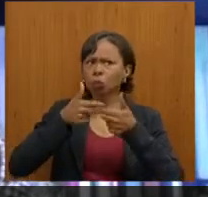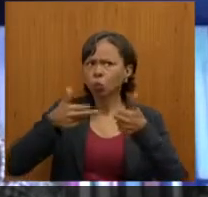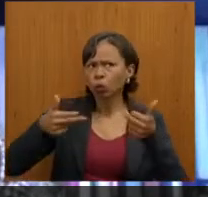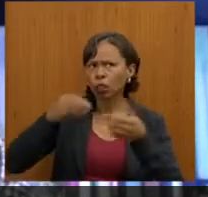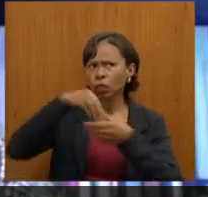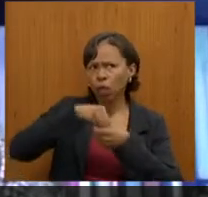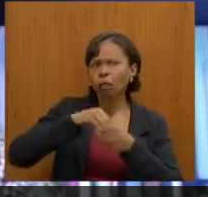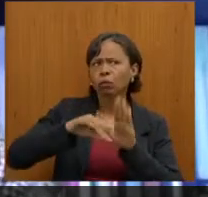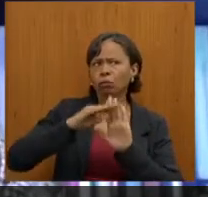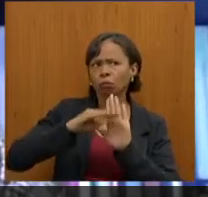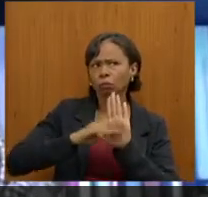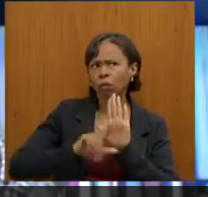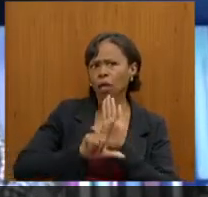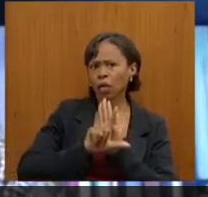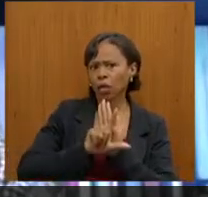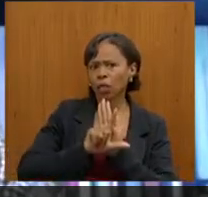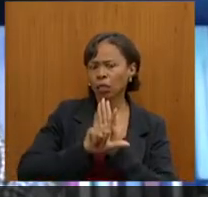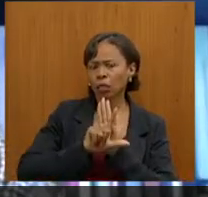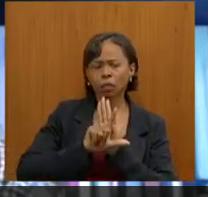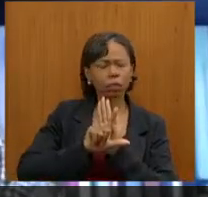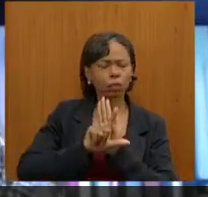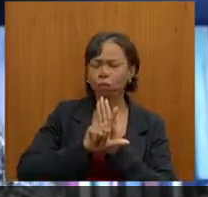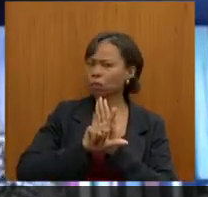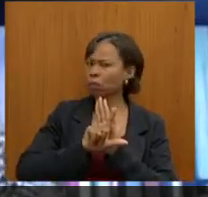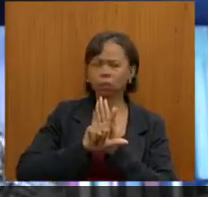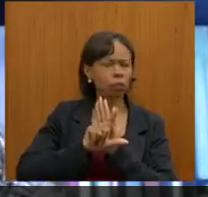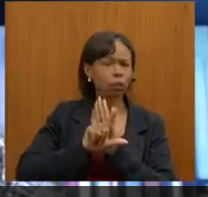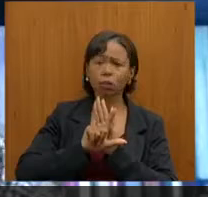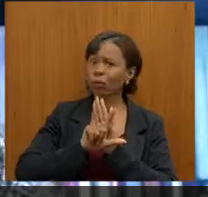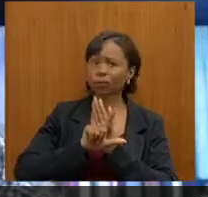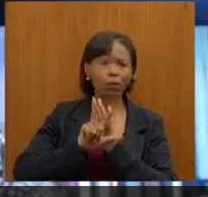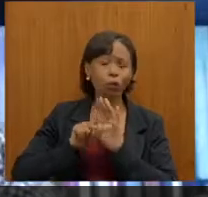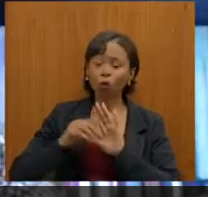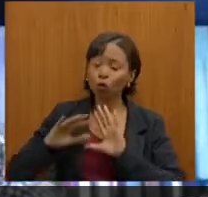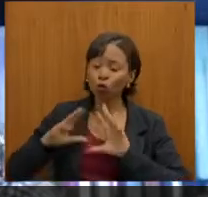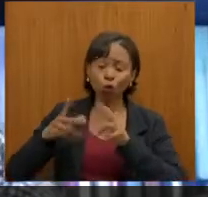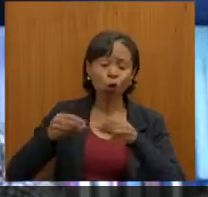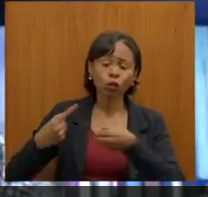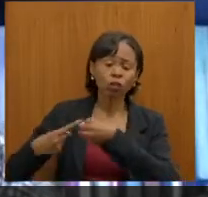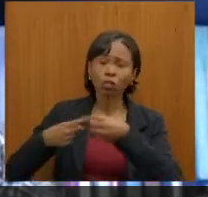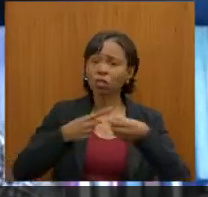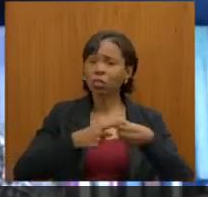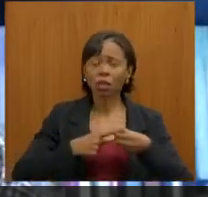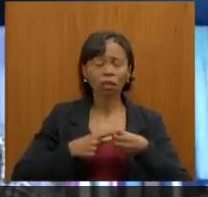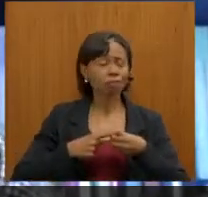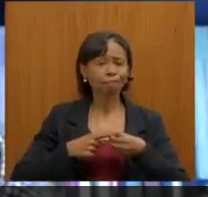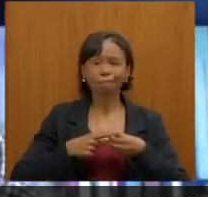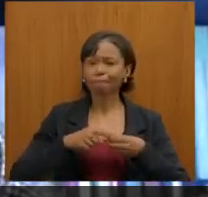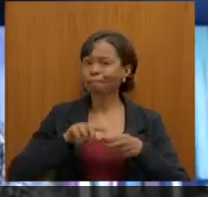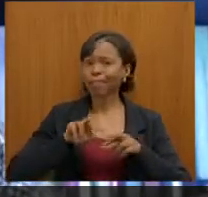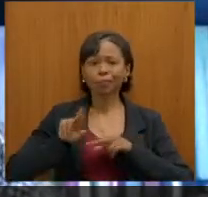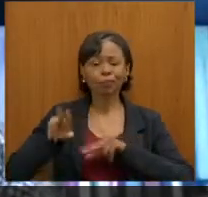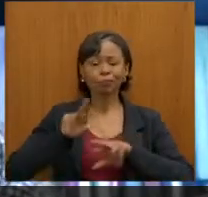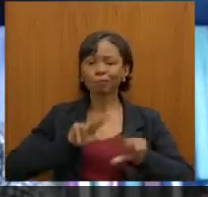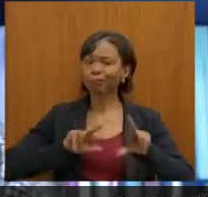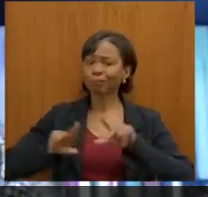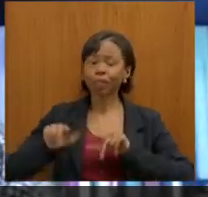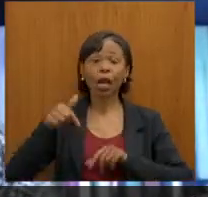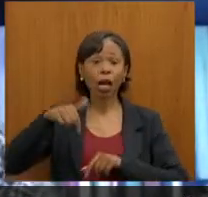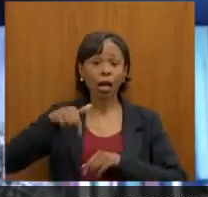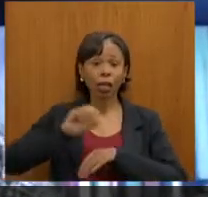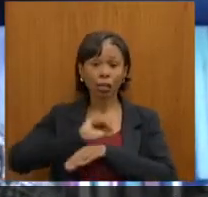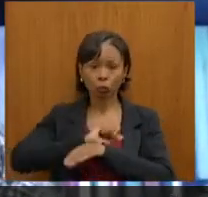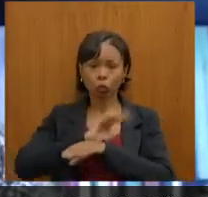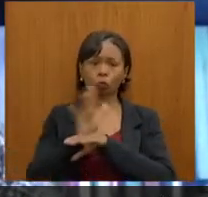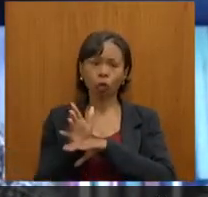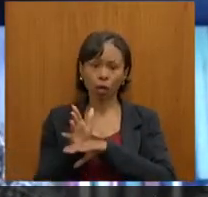eles não atingem igualmente todos os municípios aqui em Montes Claros nós temos todos quase todos